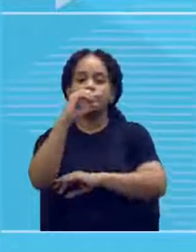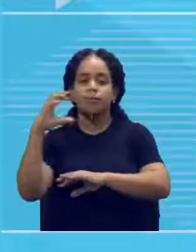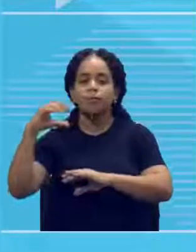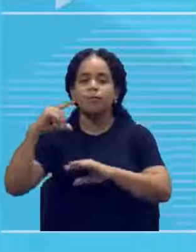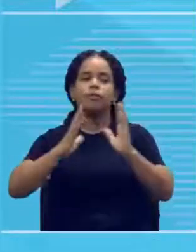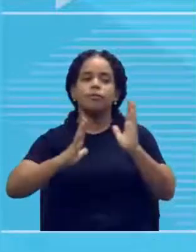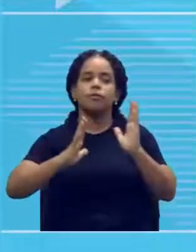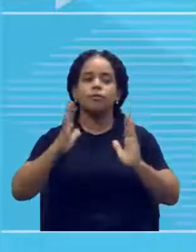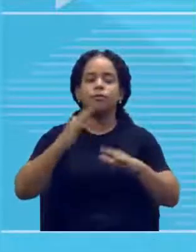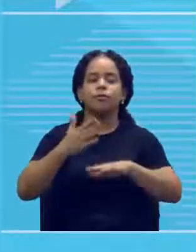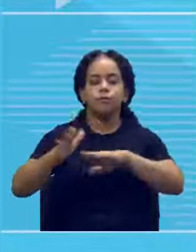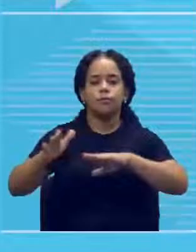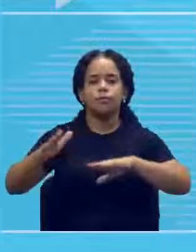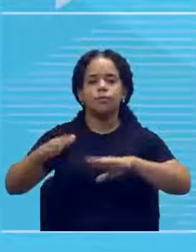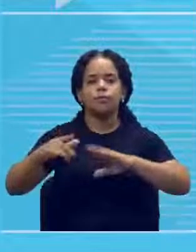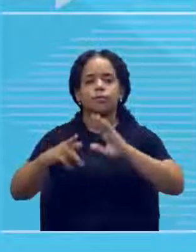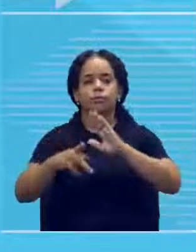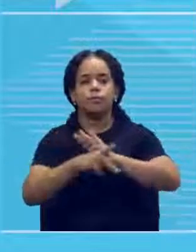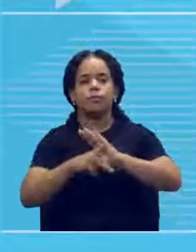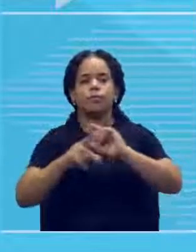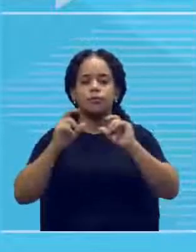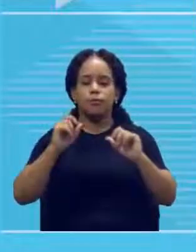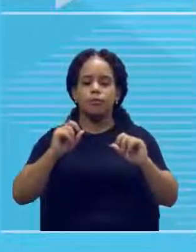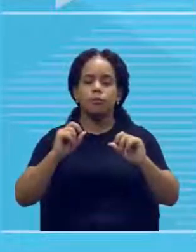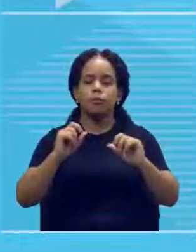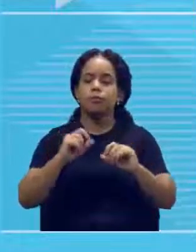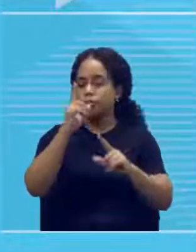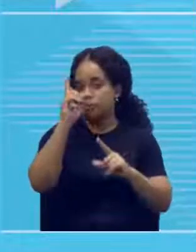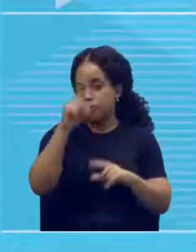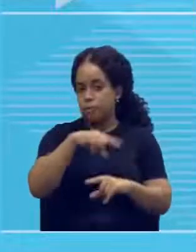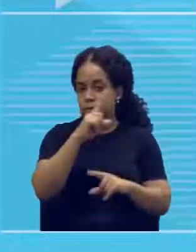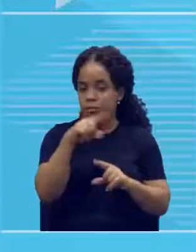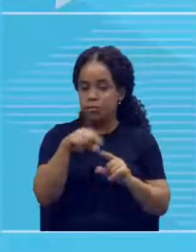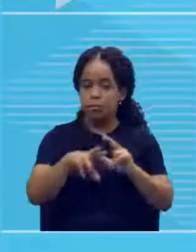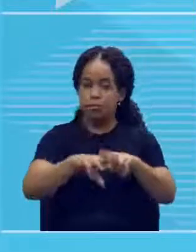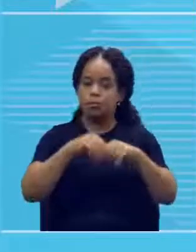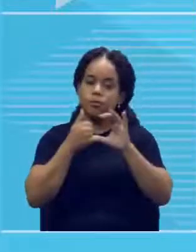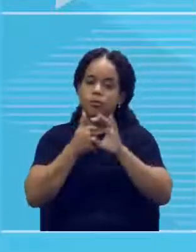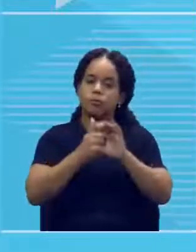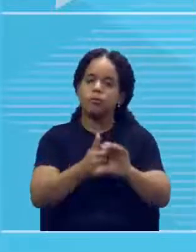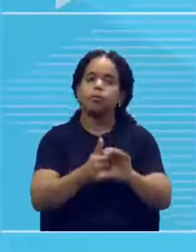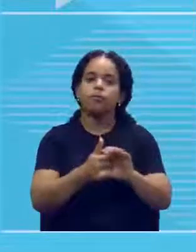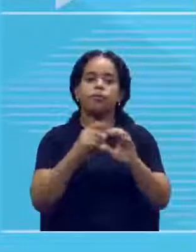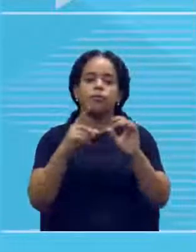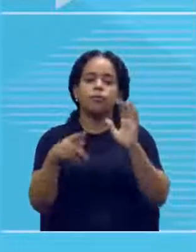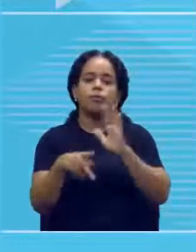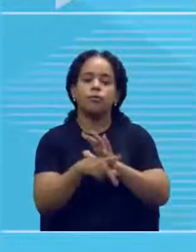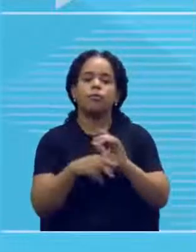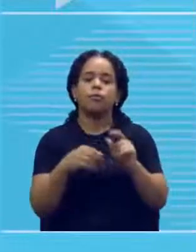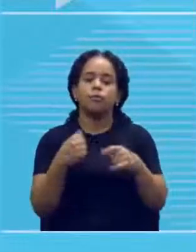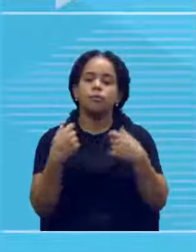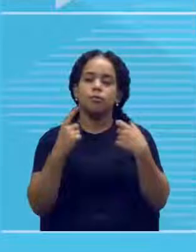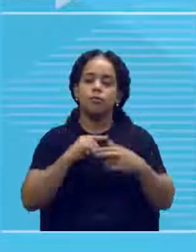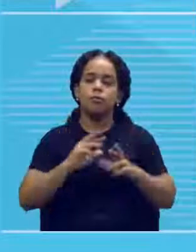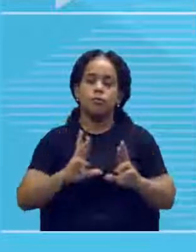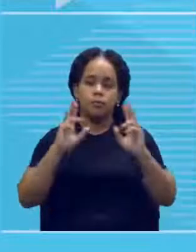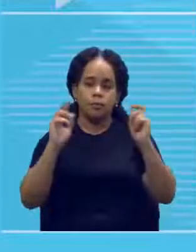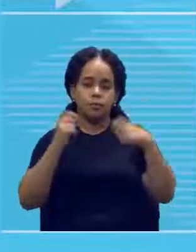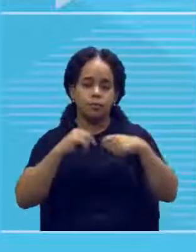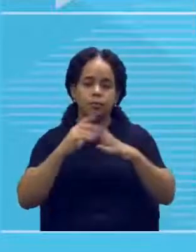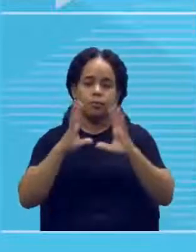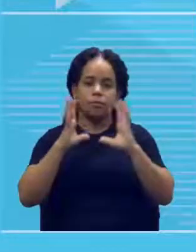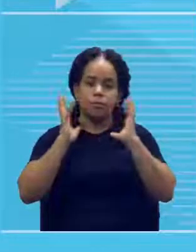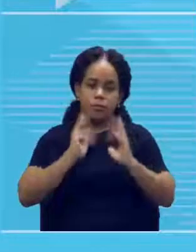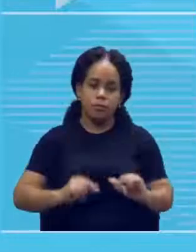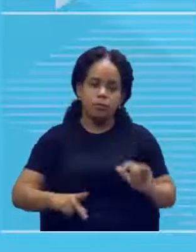pelos cristãos que pretendiam a purificação dos costumes. E aí, gente, nesse momento, lá